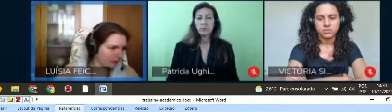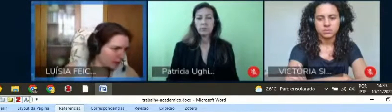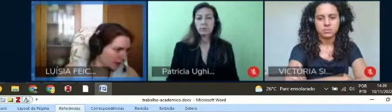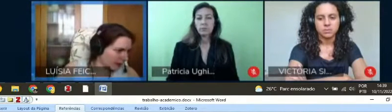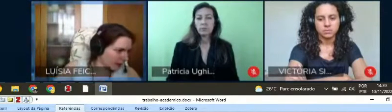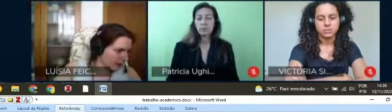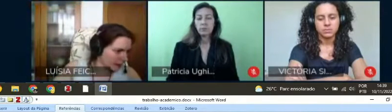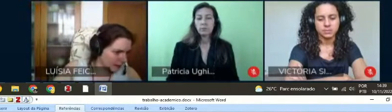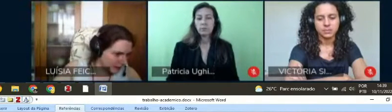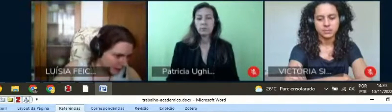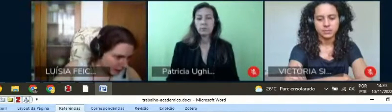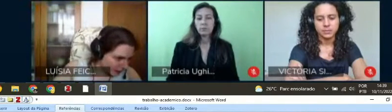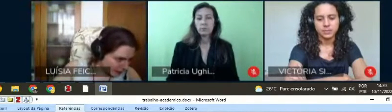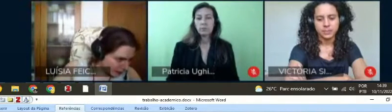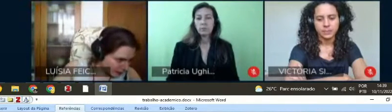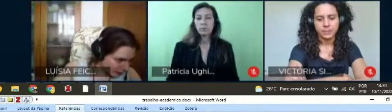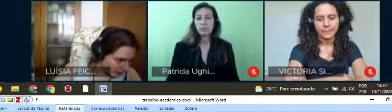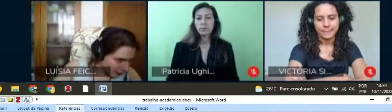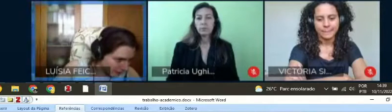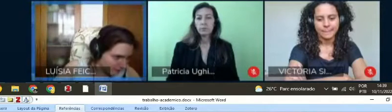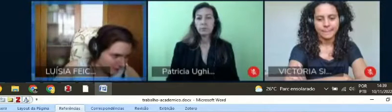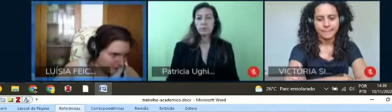né?